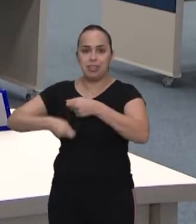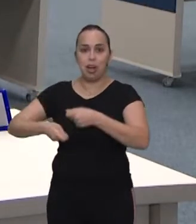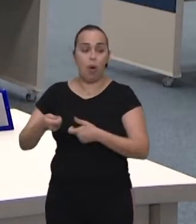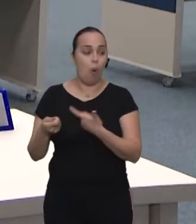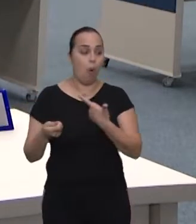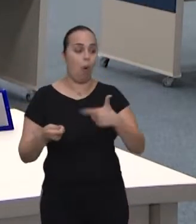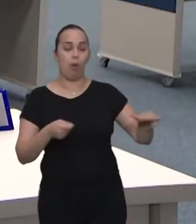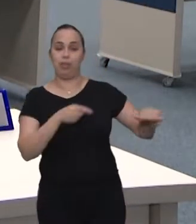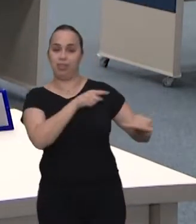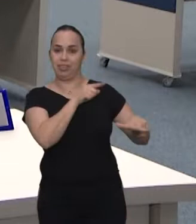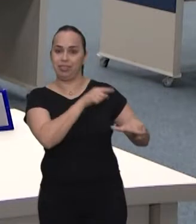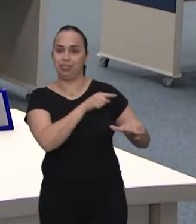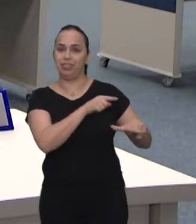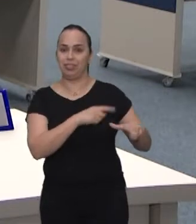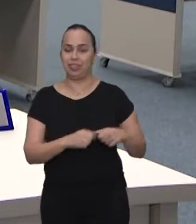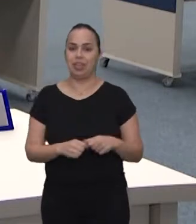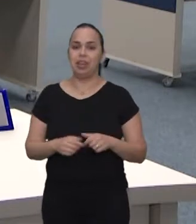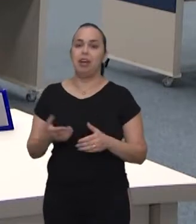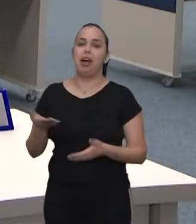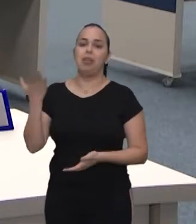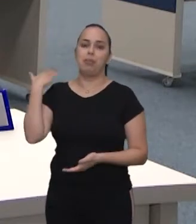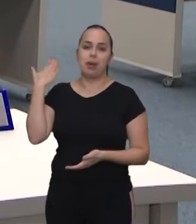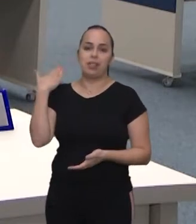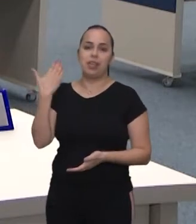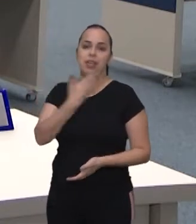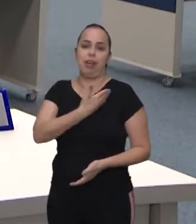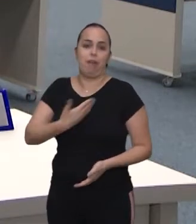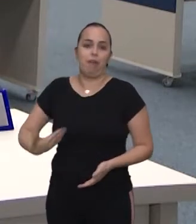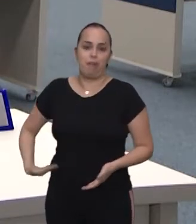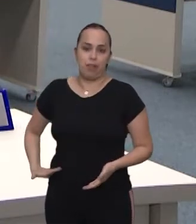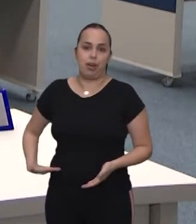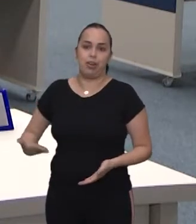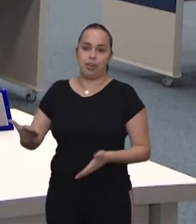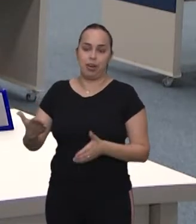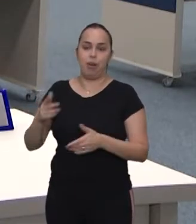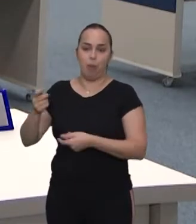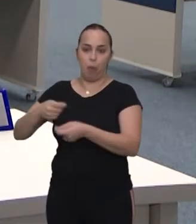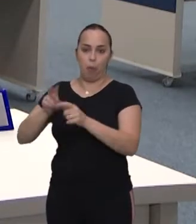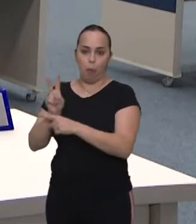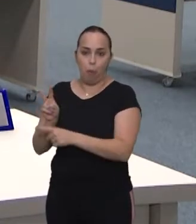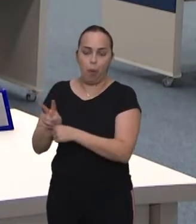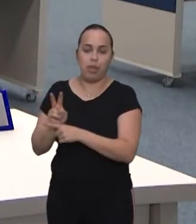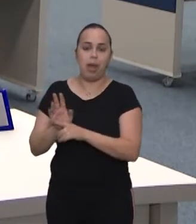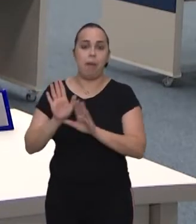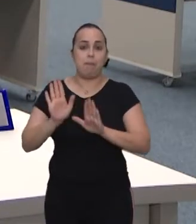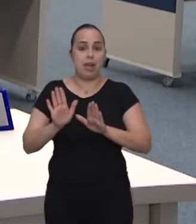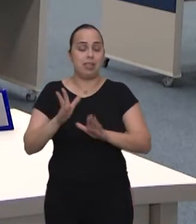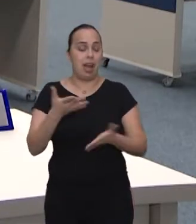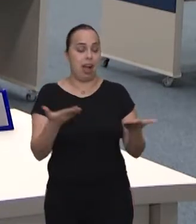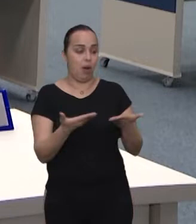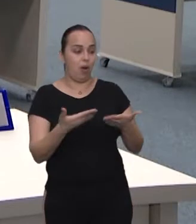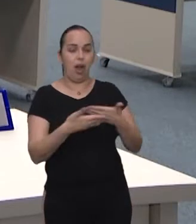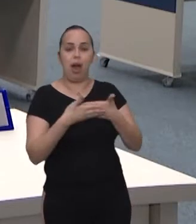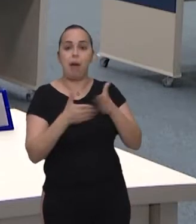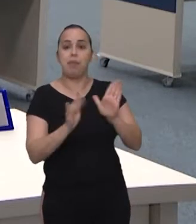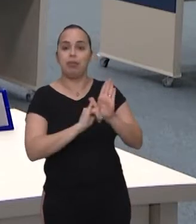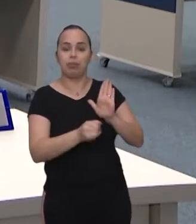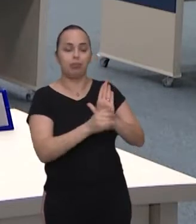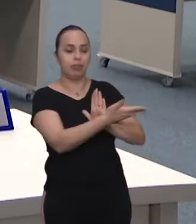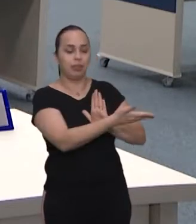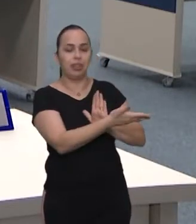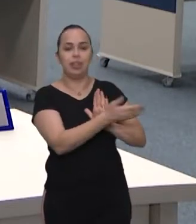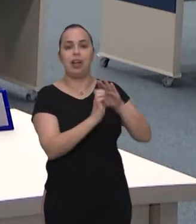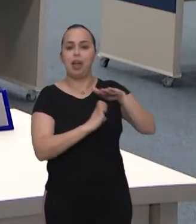era da Infraero órgão ligado ao governo federal foi municipalizado e agora a gente vai poder fazer uma concessão à iniciativa